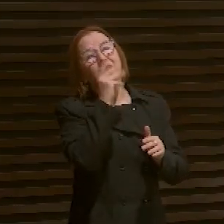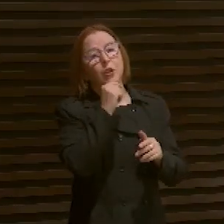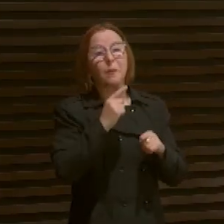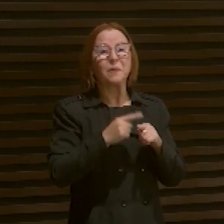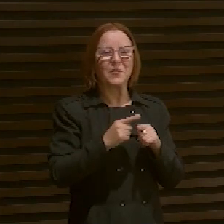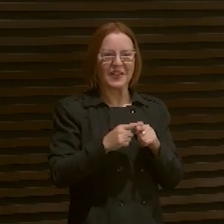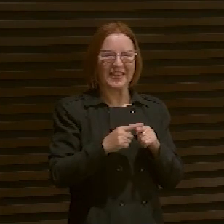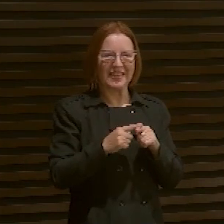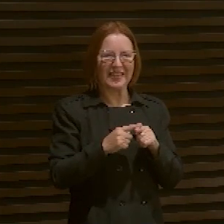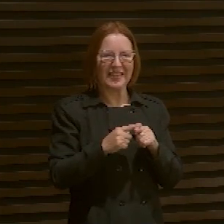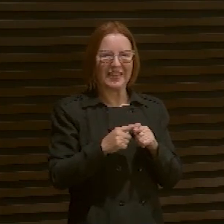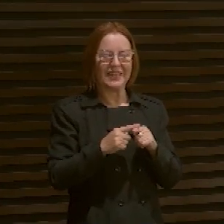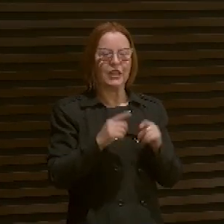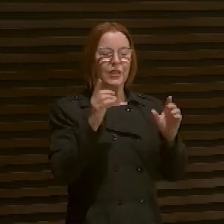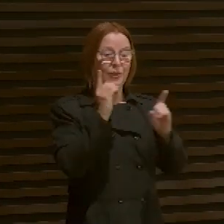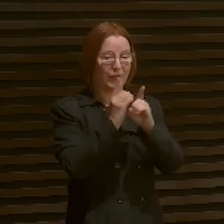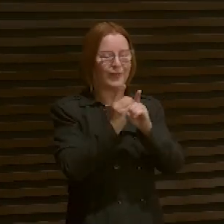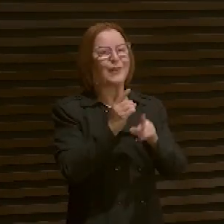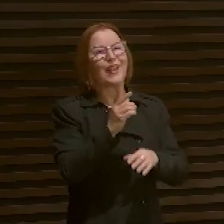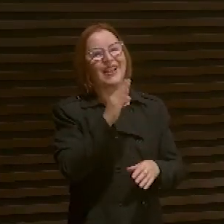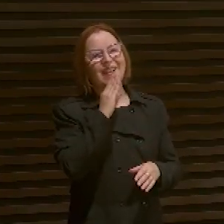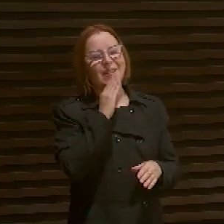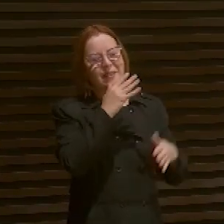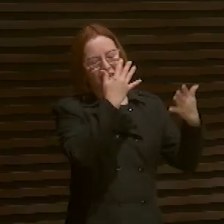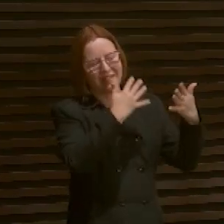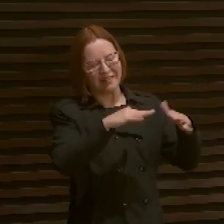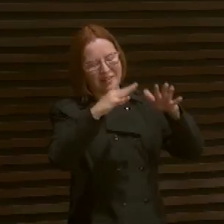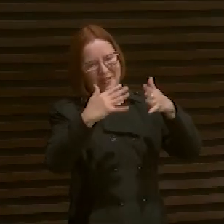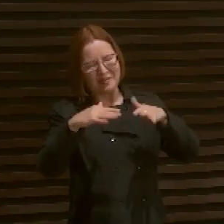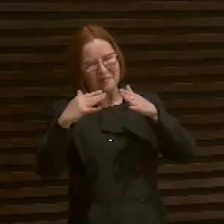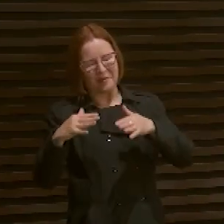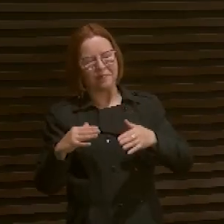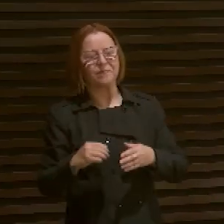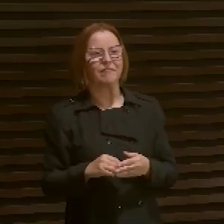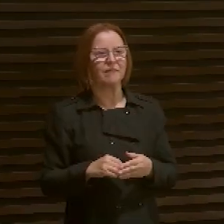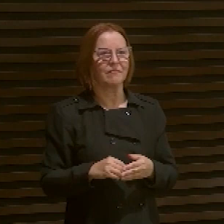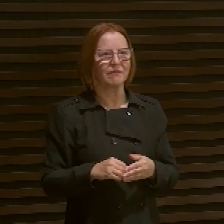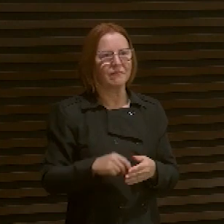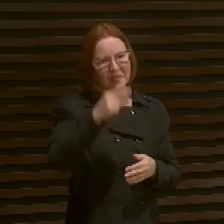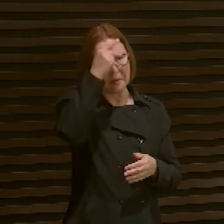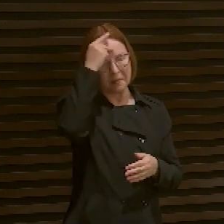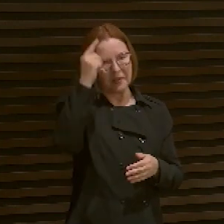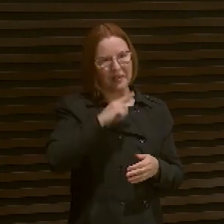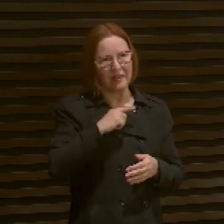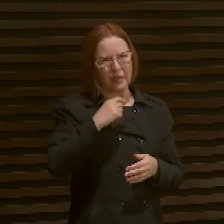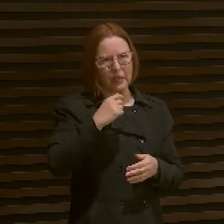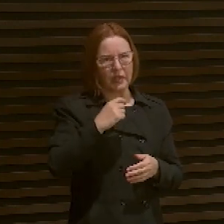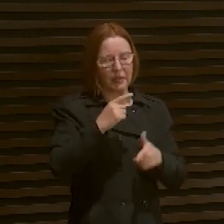eles conheciam o mar. E, irmãos, o homem tem um problema sério, que